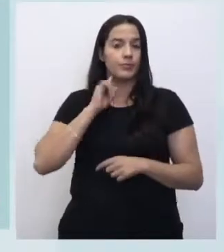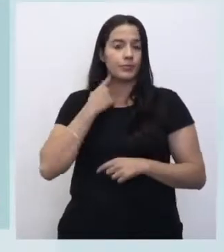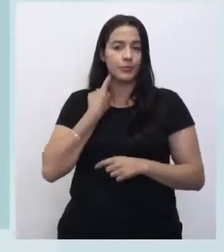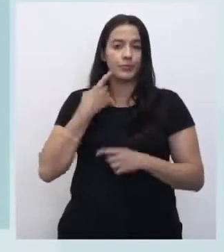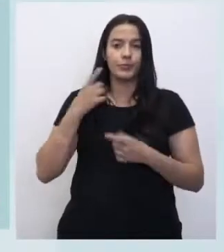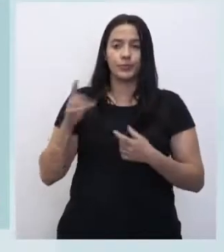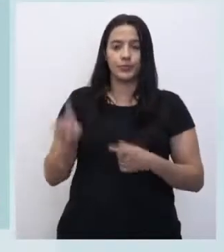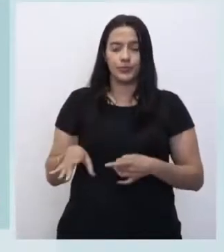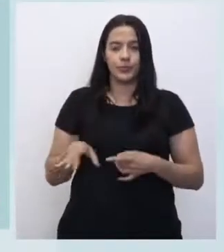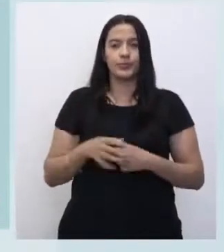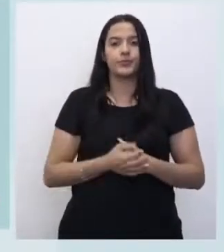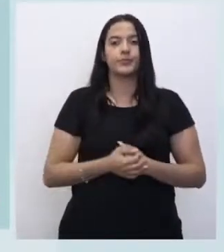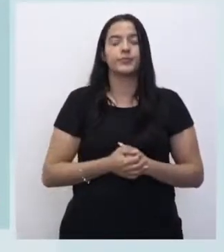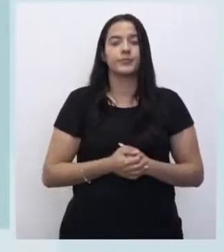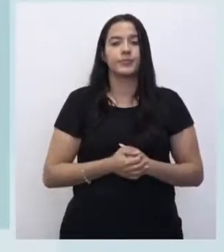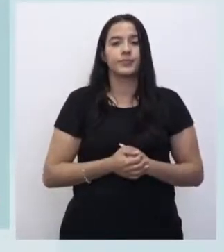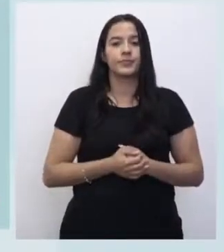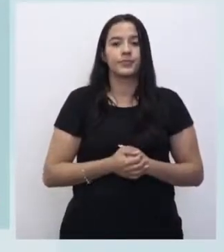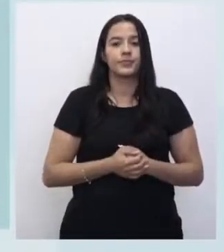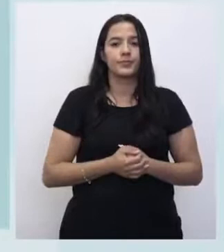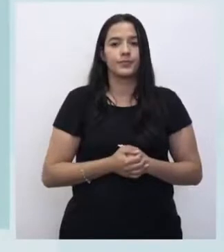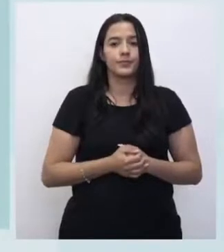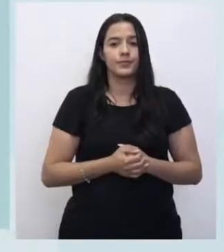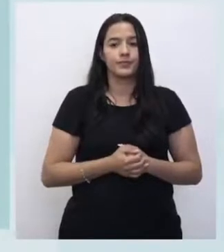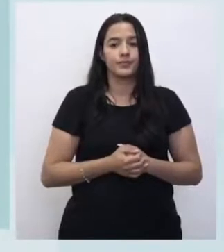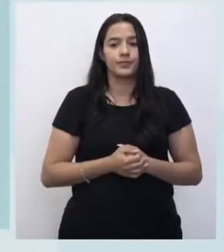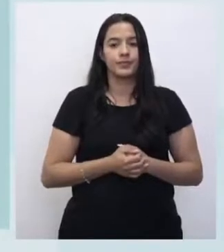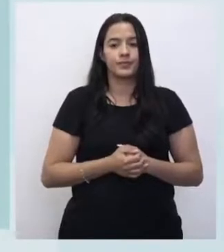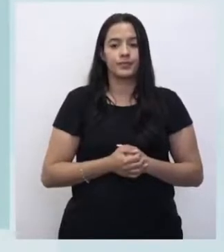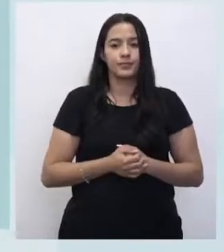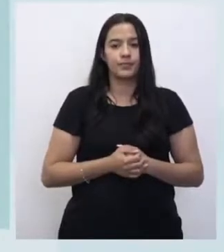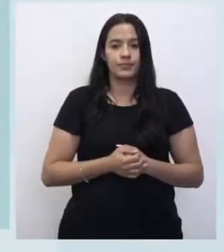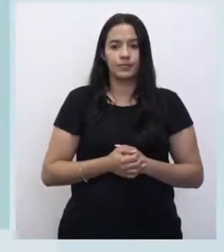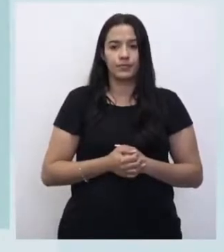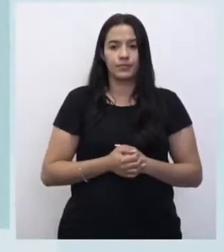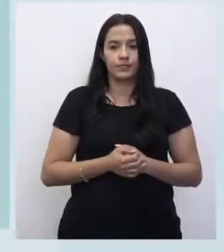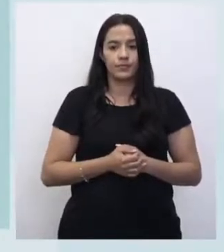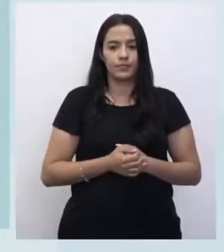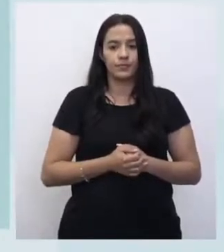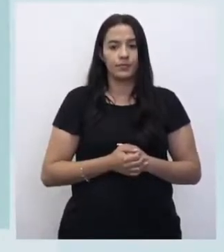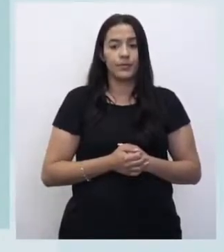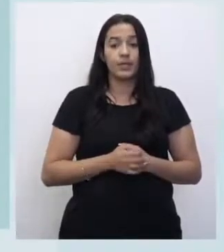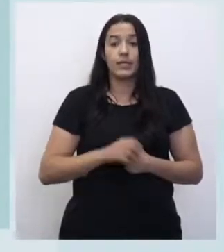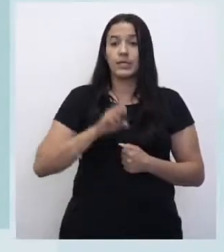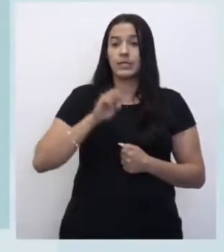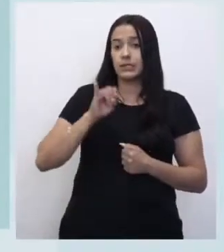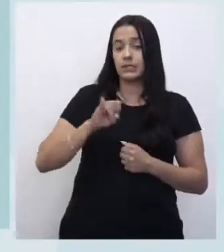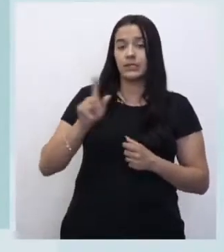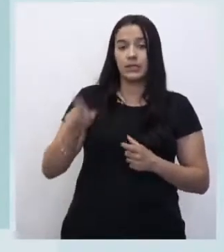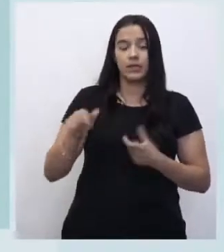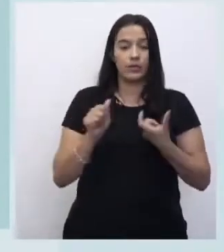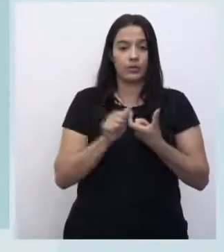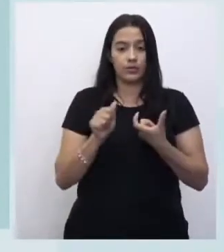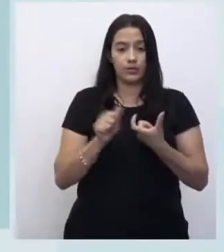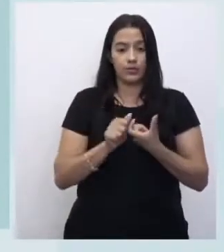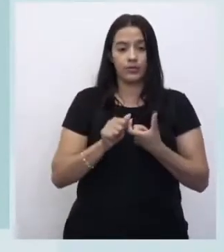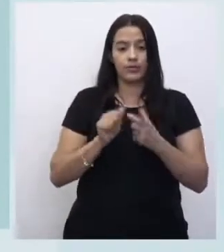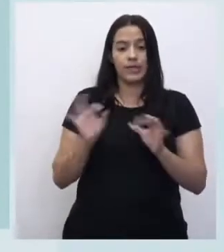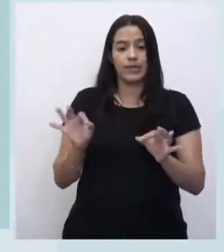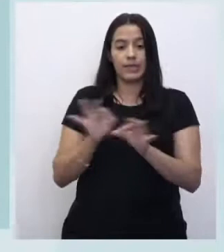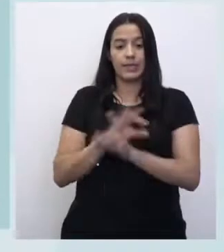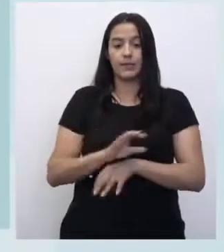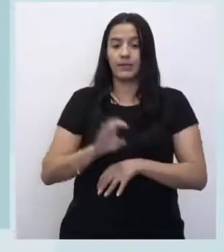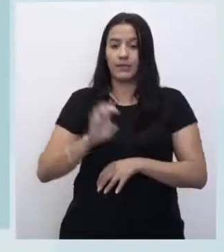it. Então, if an adjective ends in E, we add ST. Se um adjetivo terminar em E, a gente acrescenta